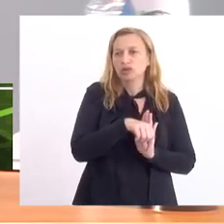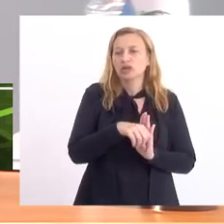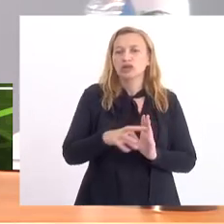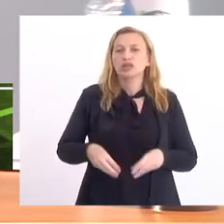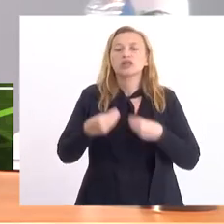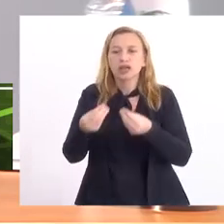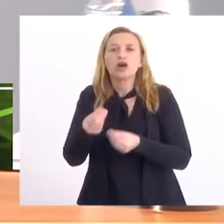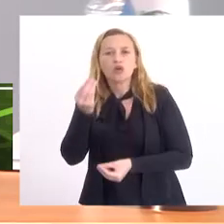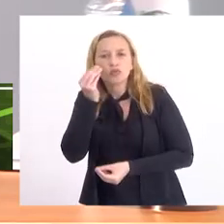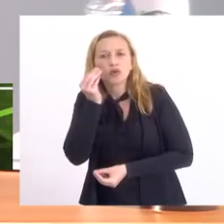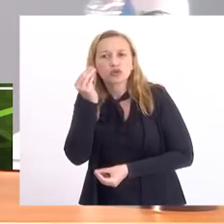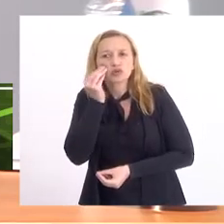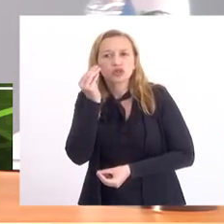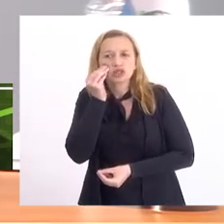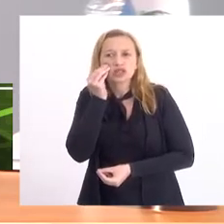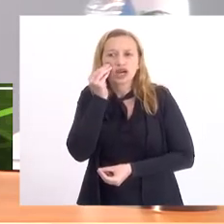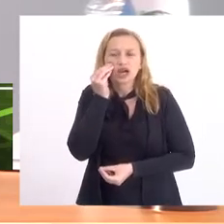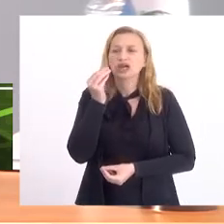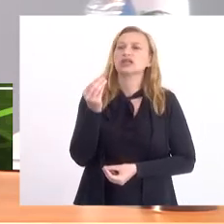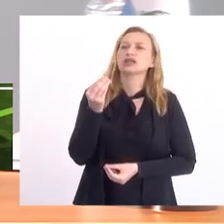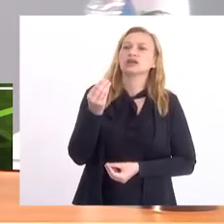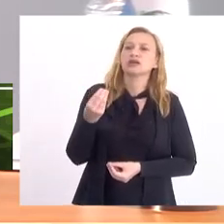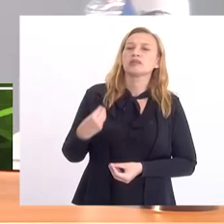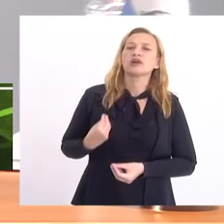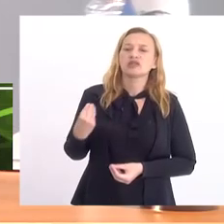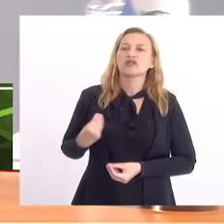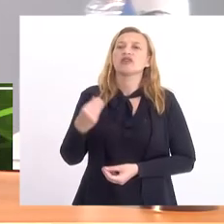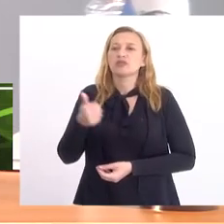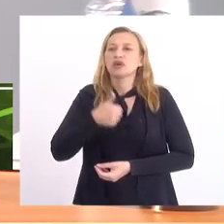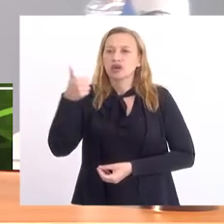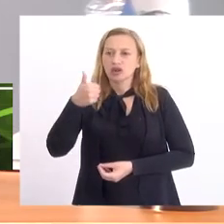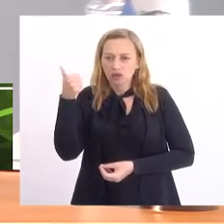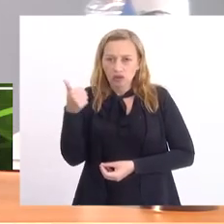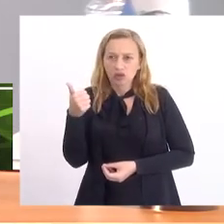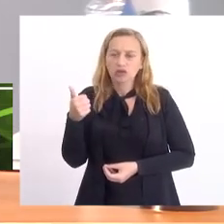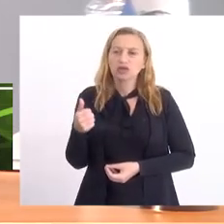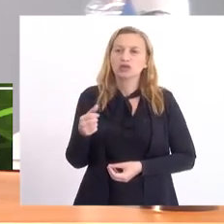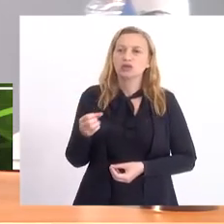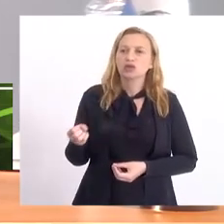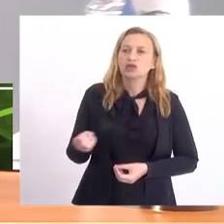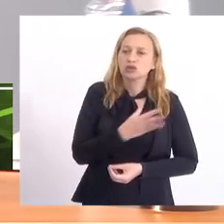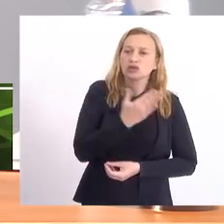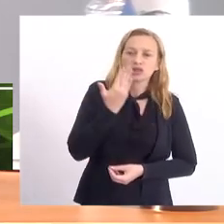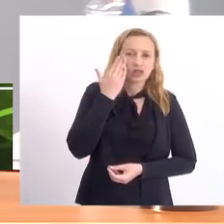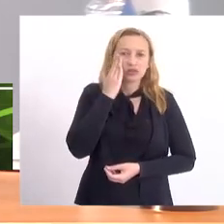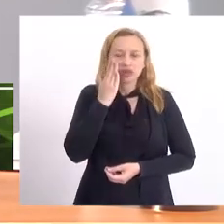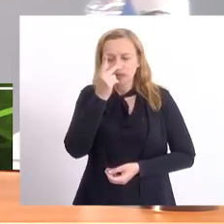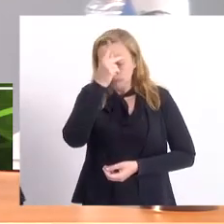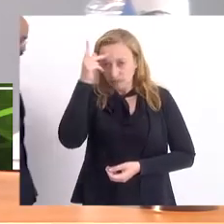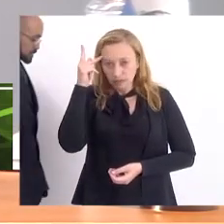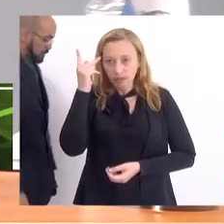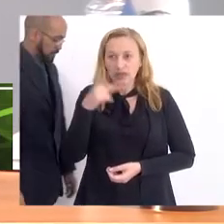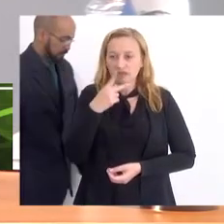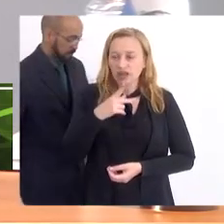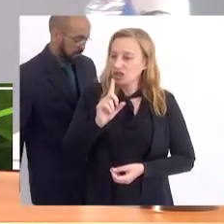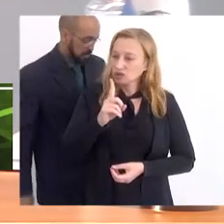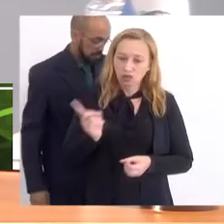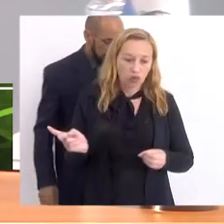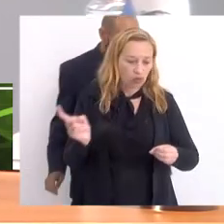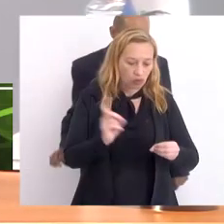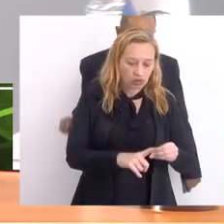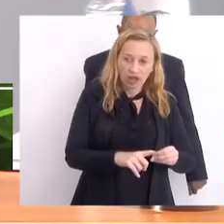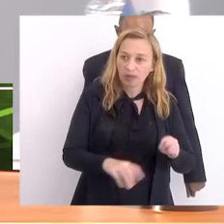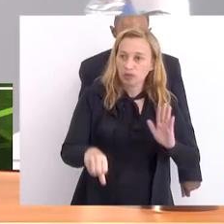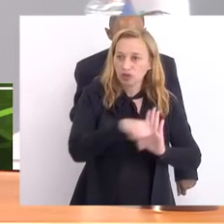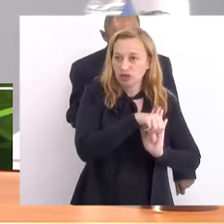Oportunizar emprego, educação, gerar essa nova consciência para que a pessoa fale: não, eu não vou delinquir,